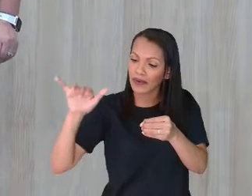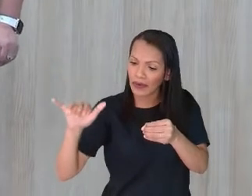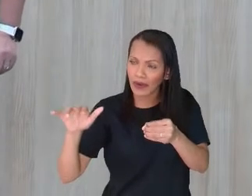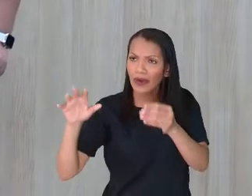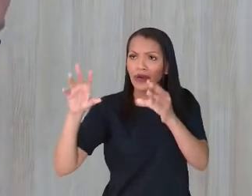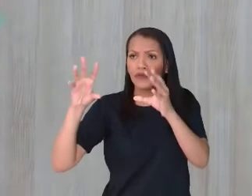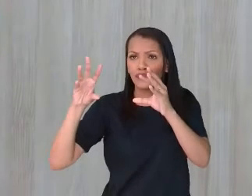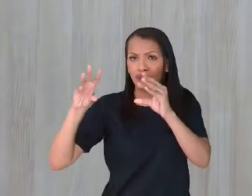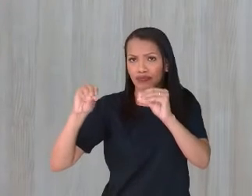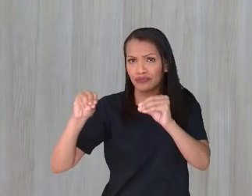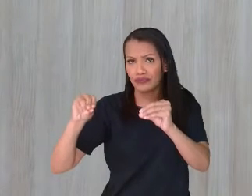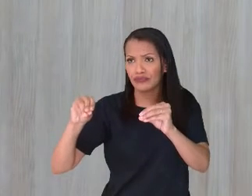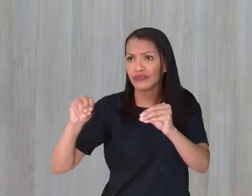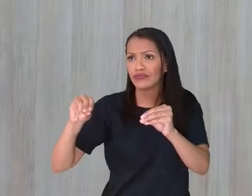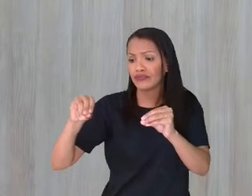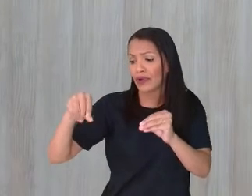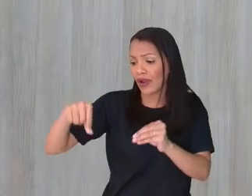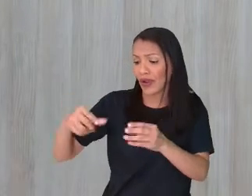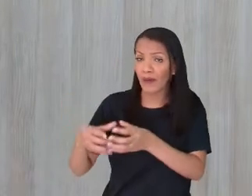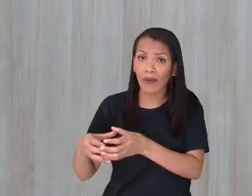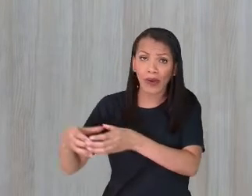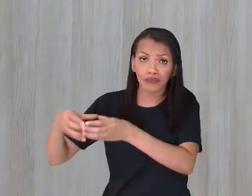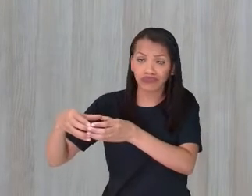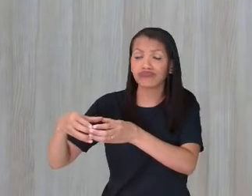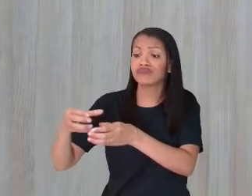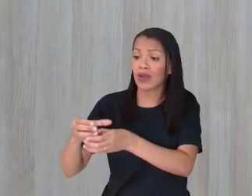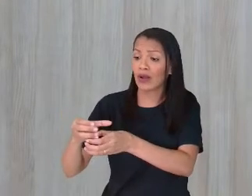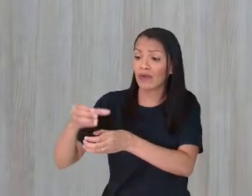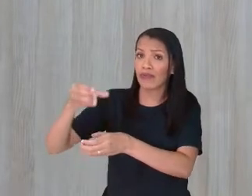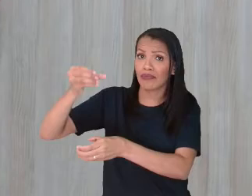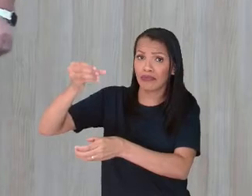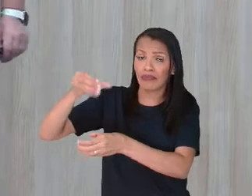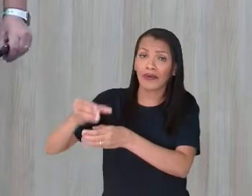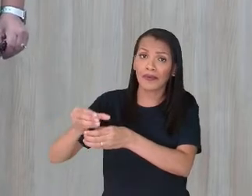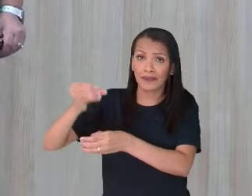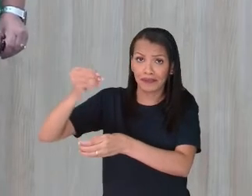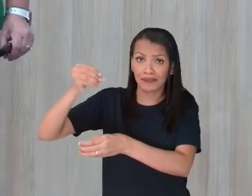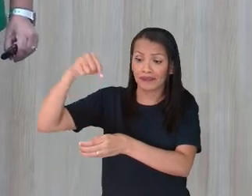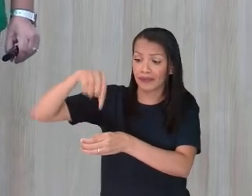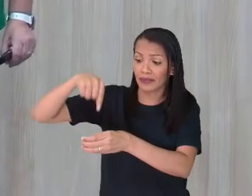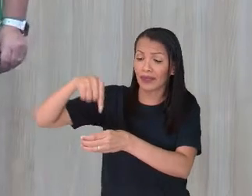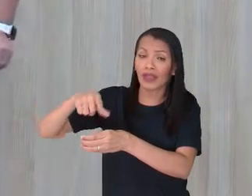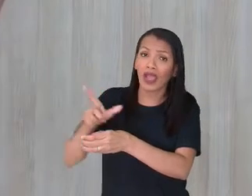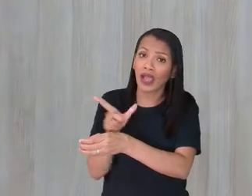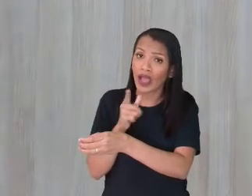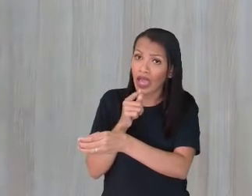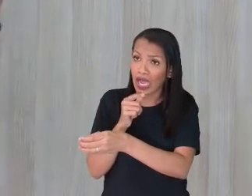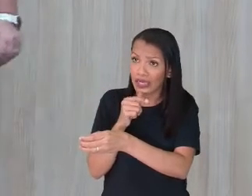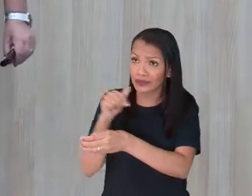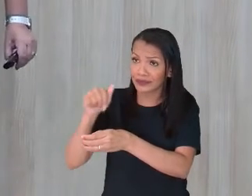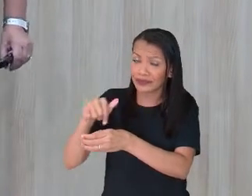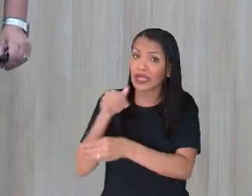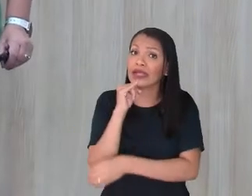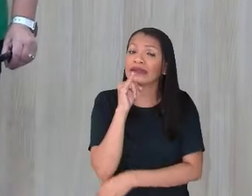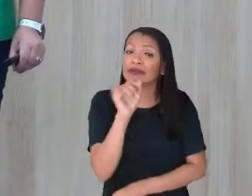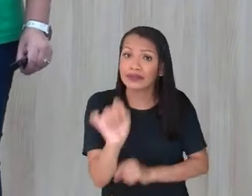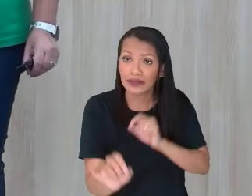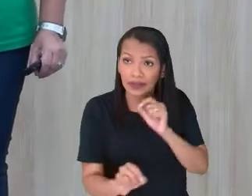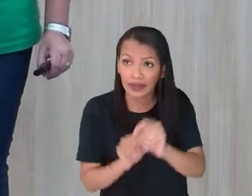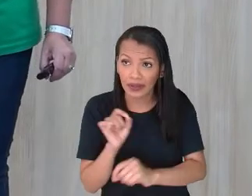seja, condensar, e vai cair nesse outro recipiente em forma líquida. Por isso que a gente vem dizendo